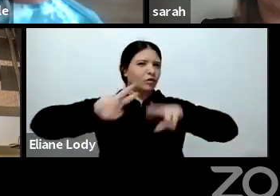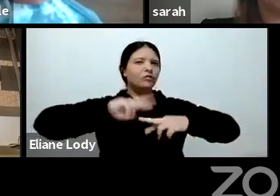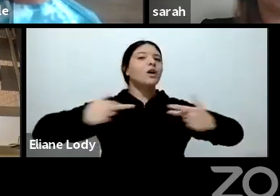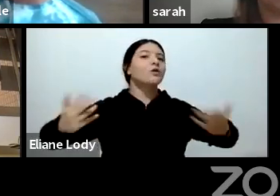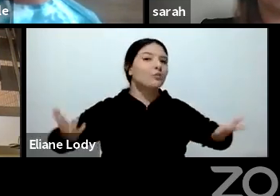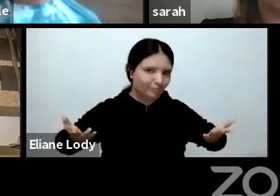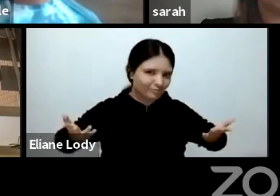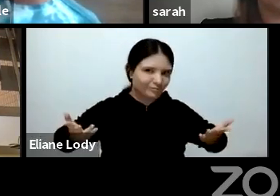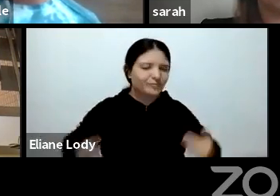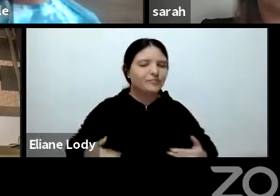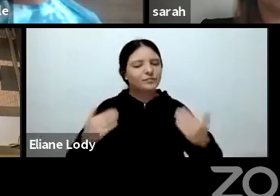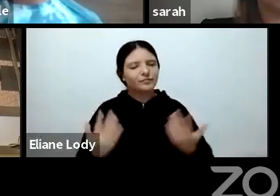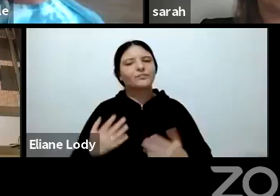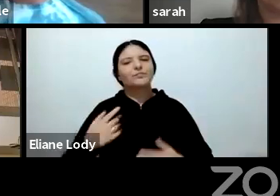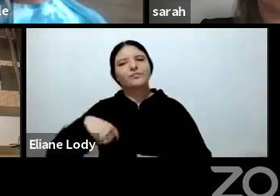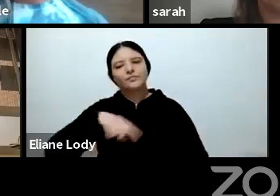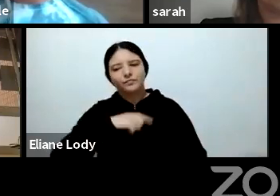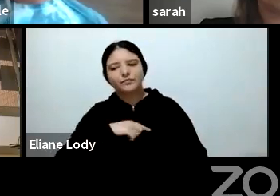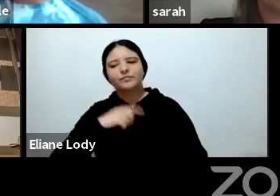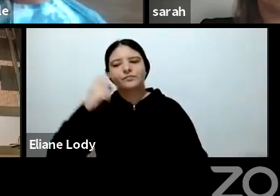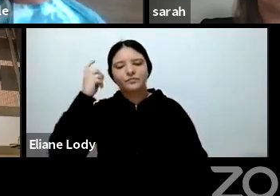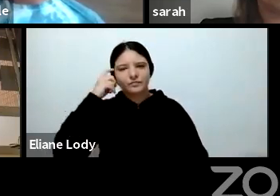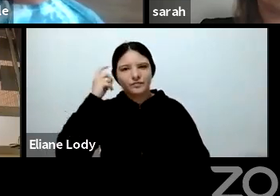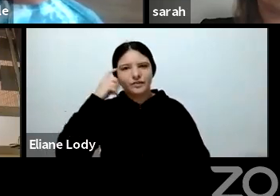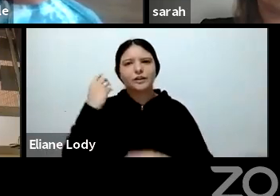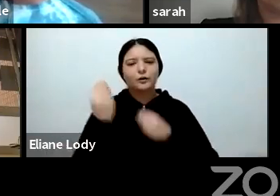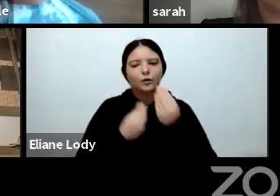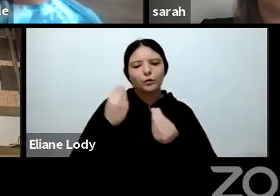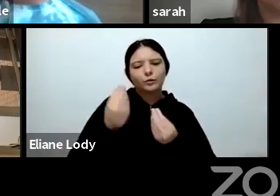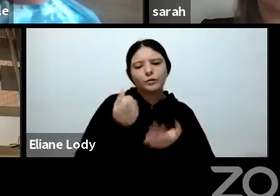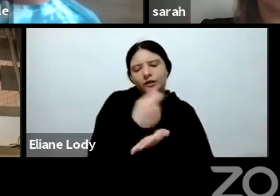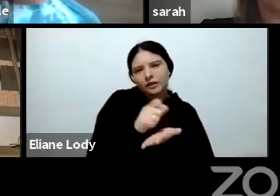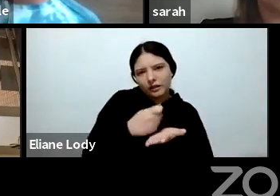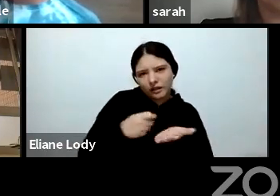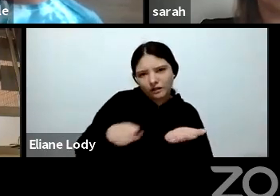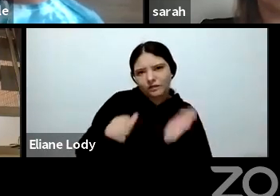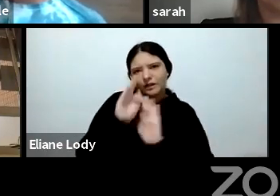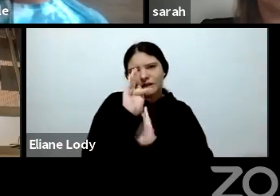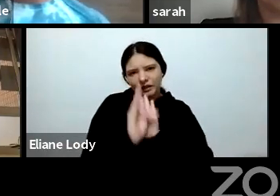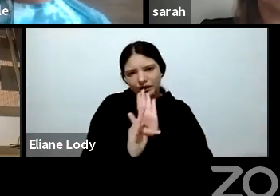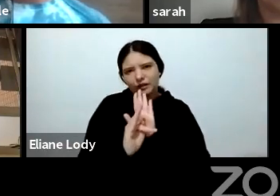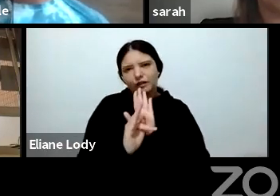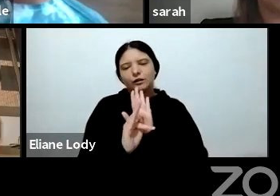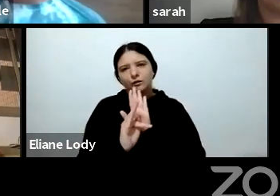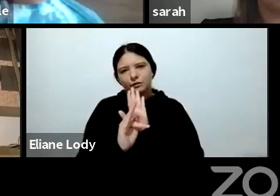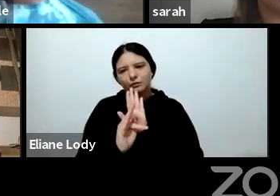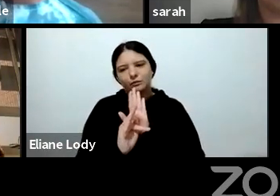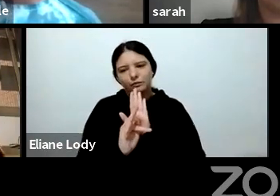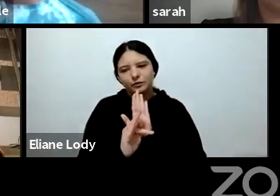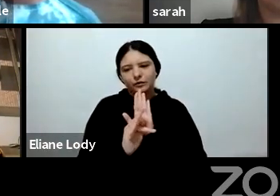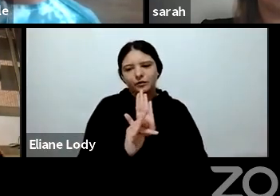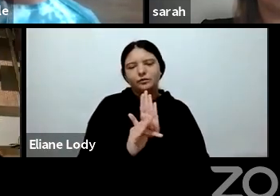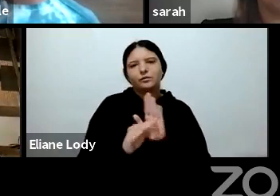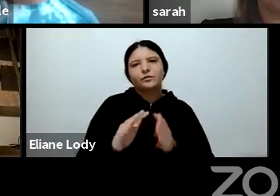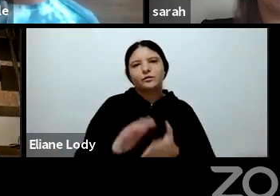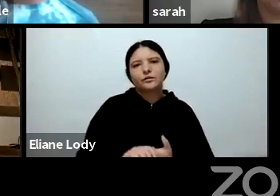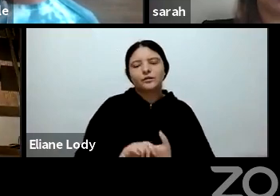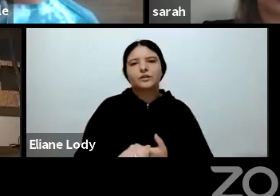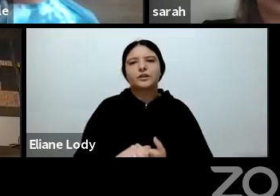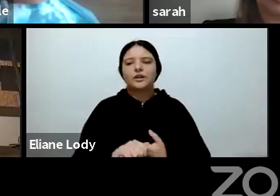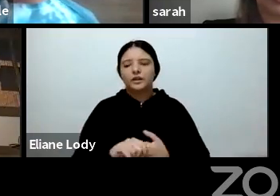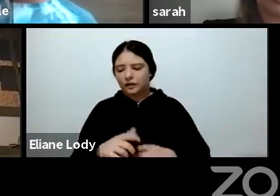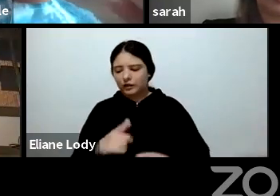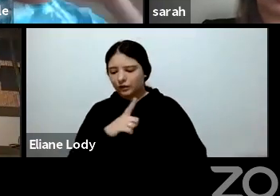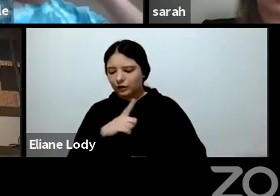essas indagações que levaram a gente a escrever esse texto, que tinha, assim, a